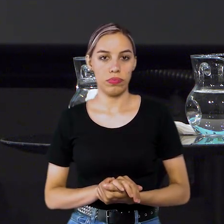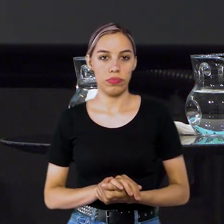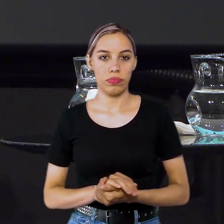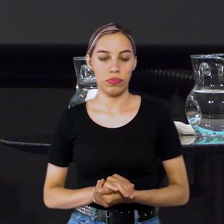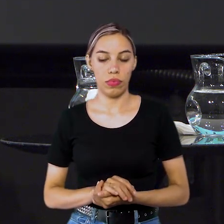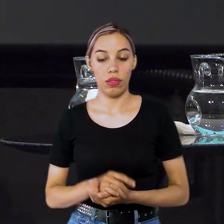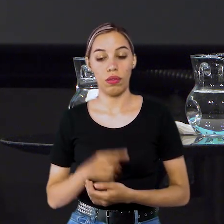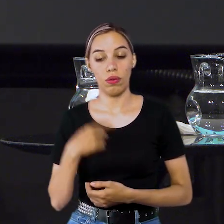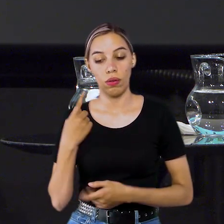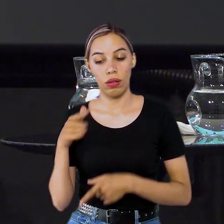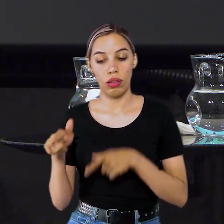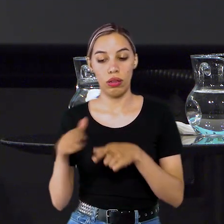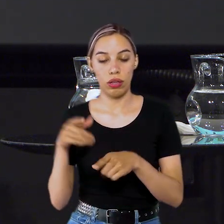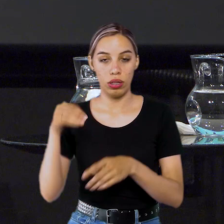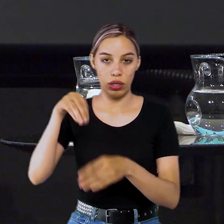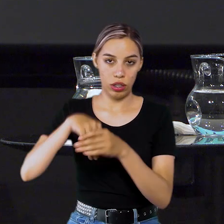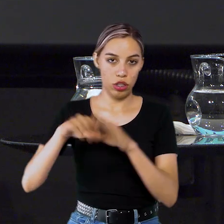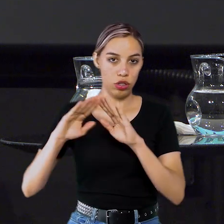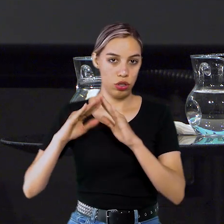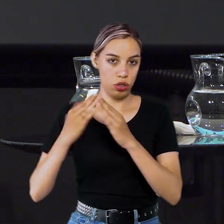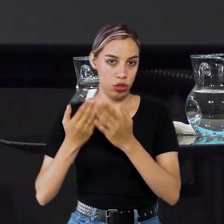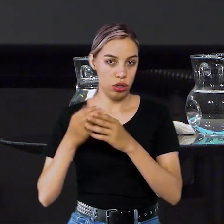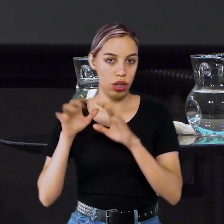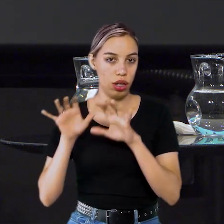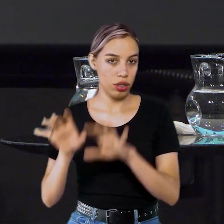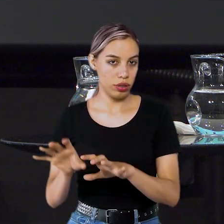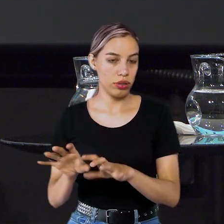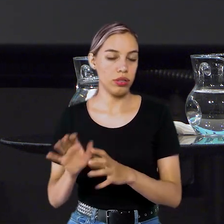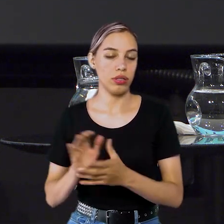trabalhamos na nossa escola. E também